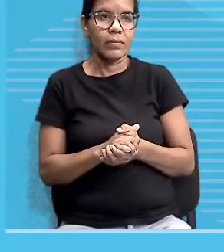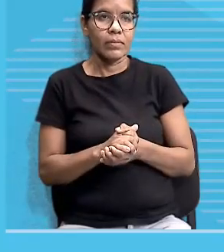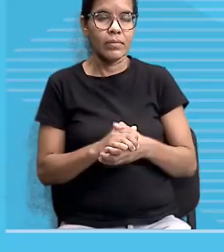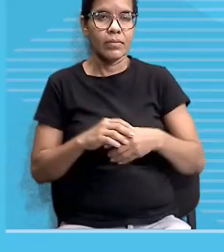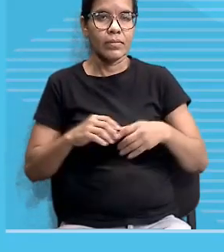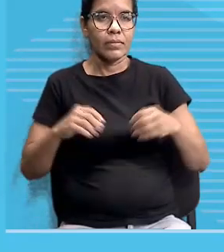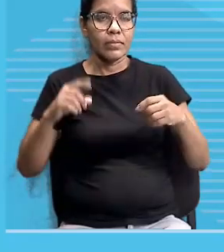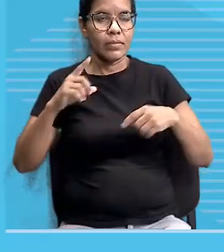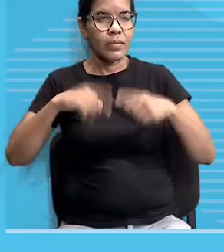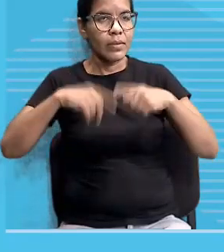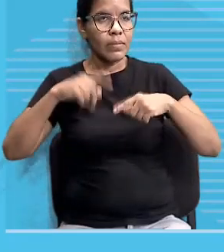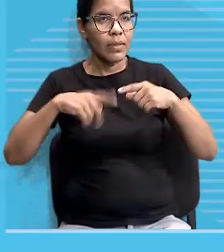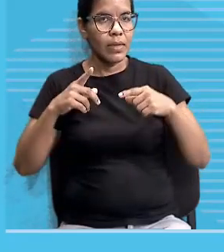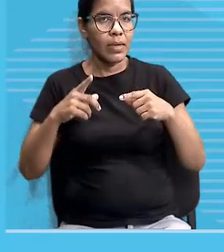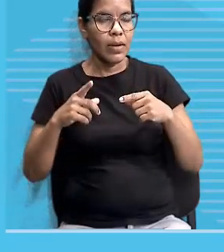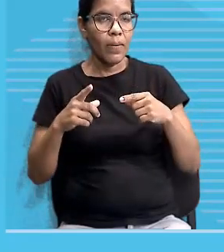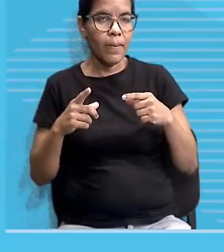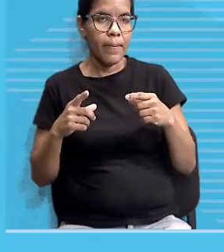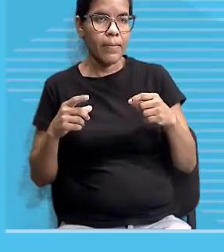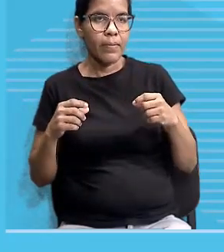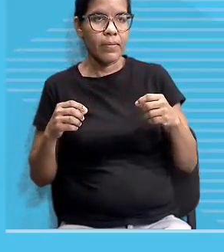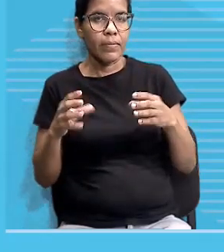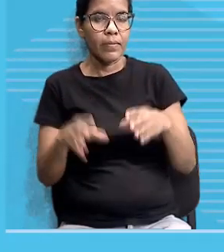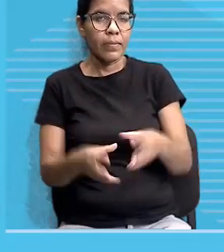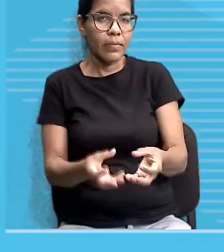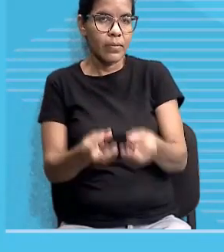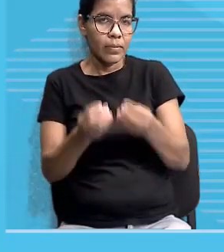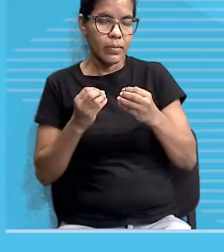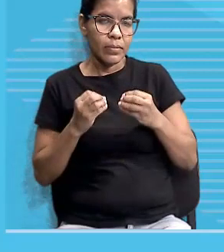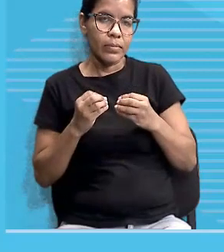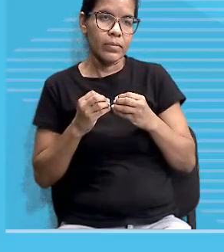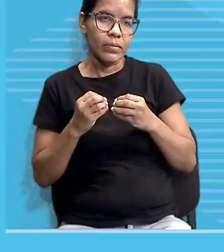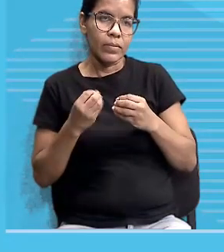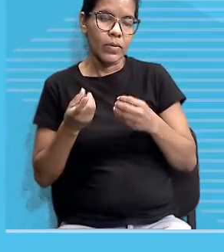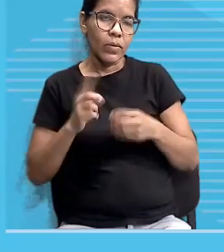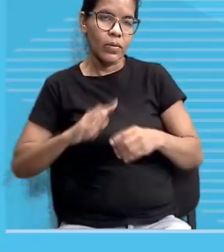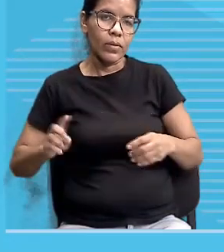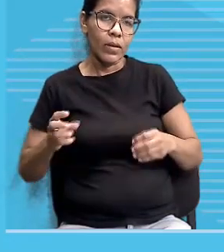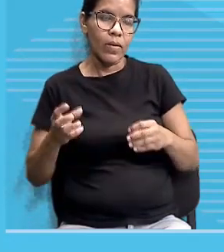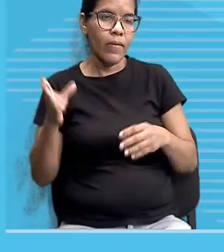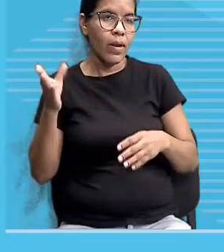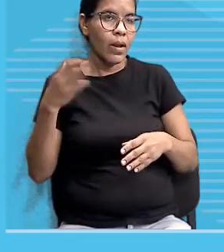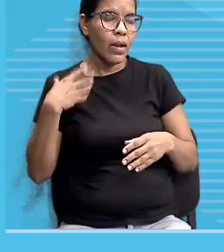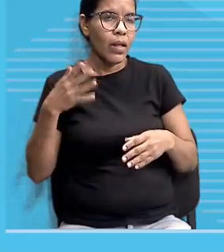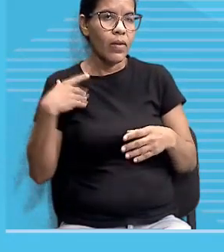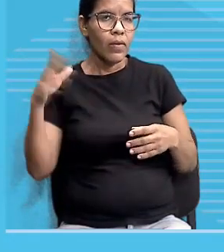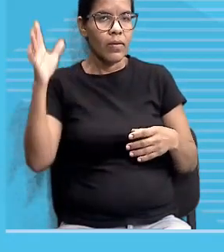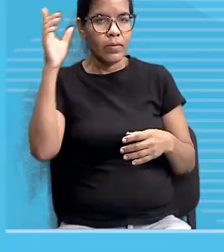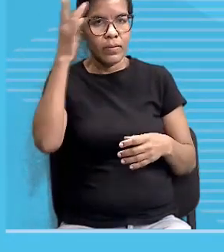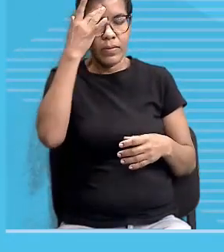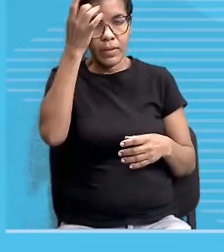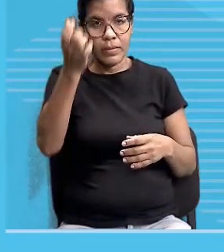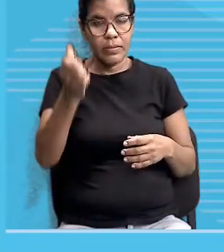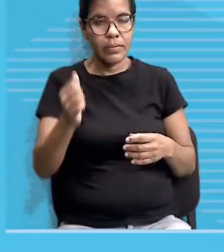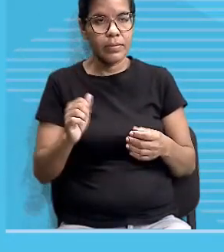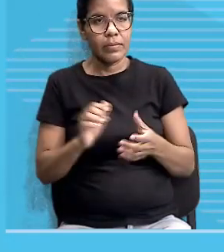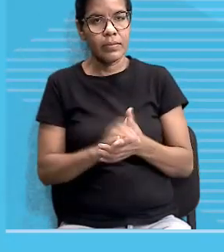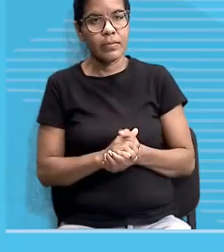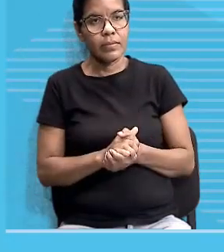desse material receber ou não calor com facilidade